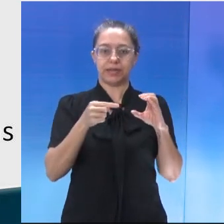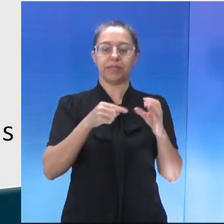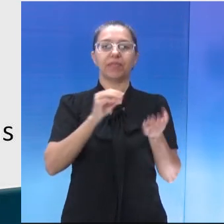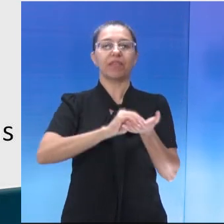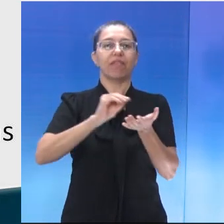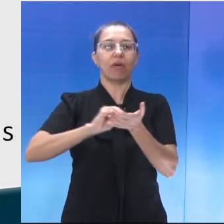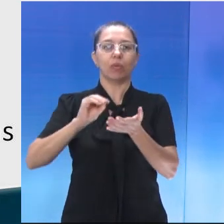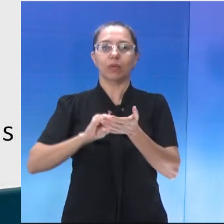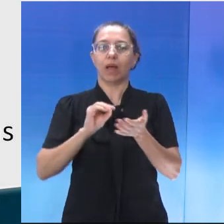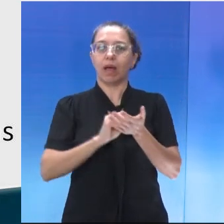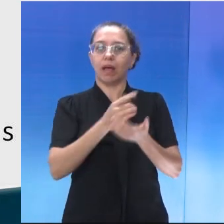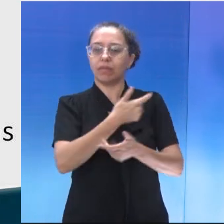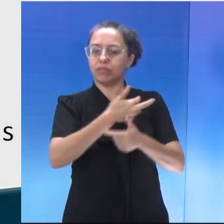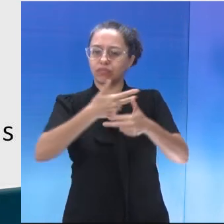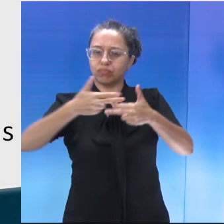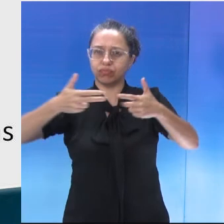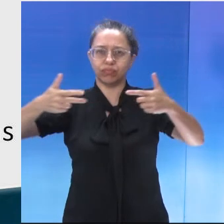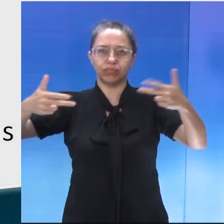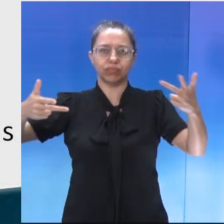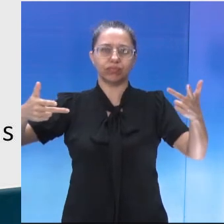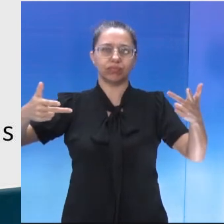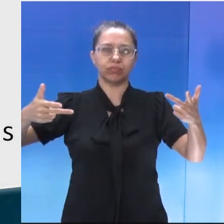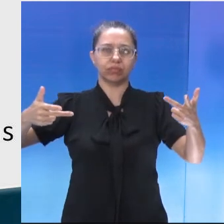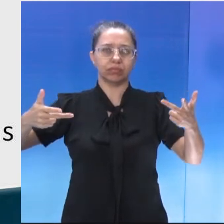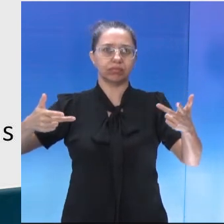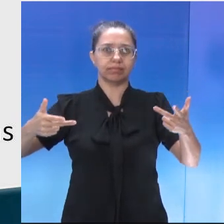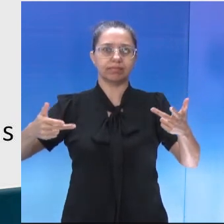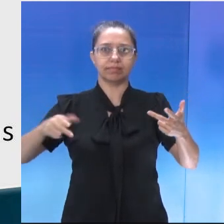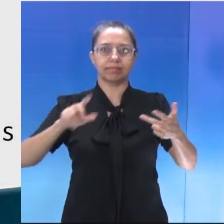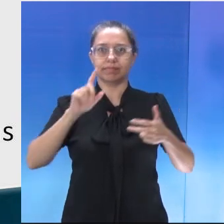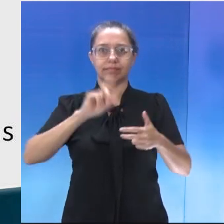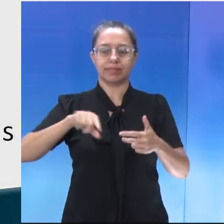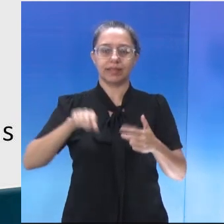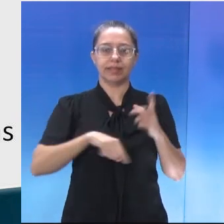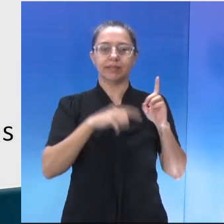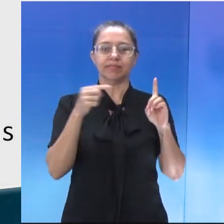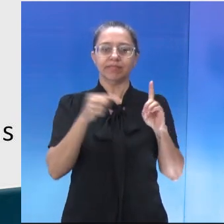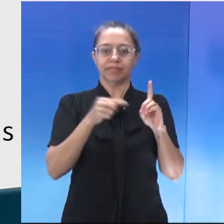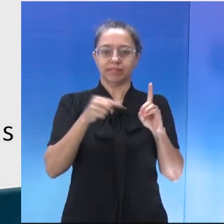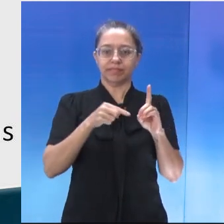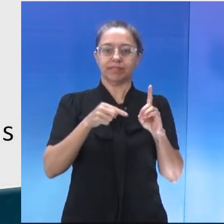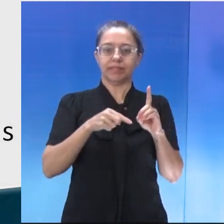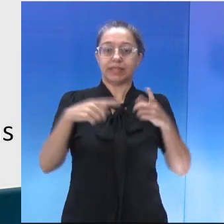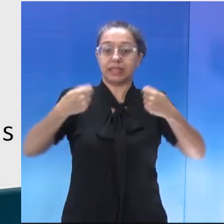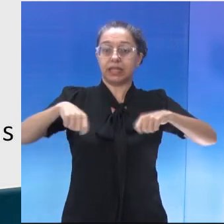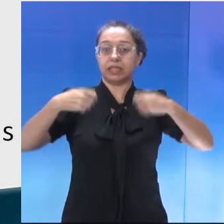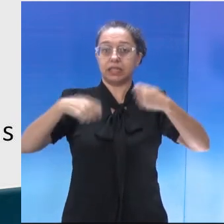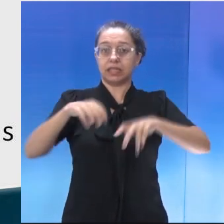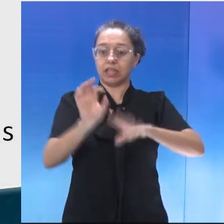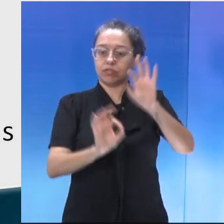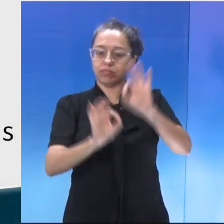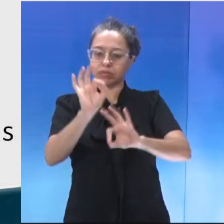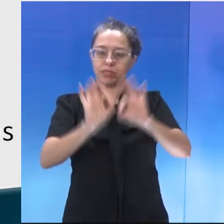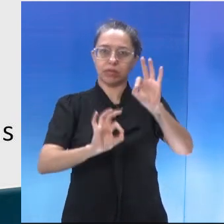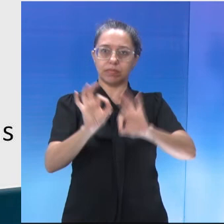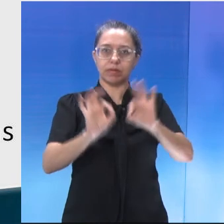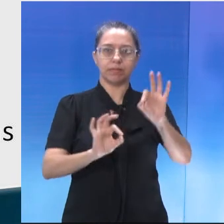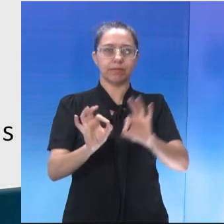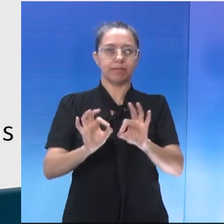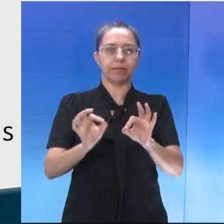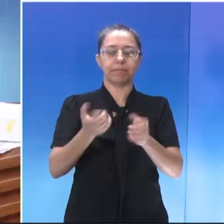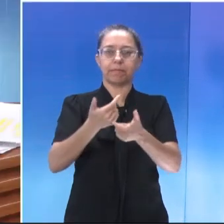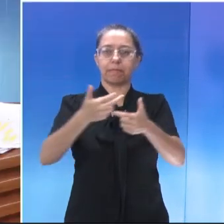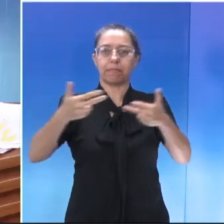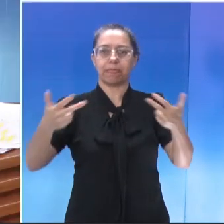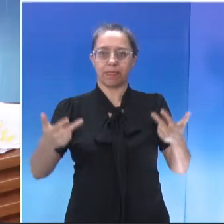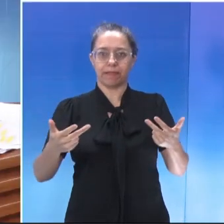de recursos naturais, tinha muitos recursos. Necessidade do manejo ambiental? Aqueles povos